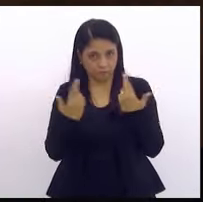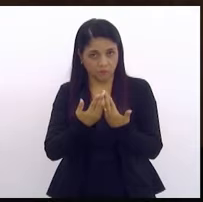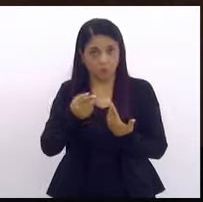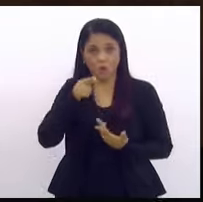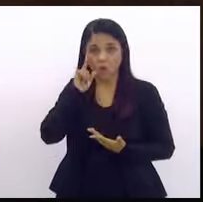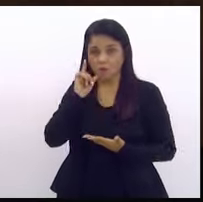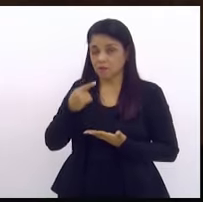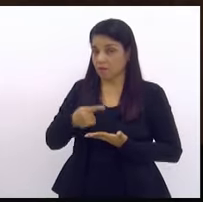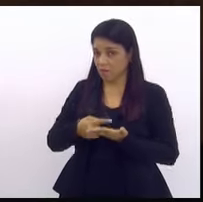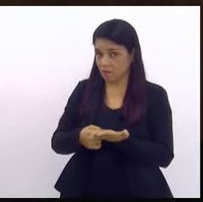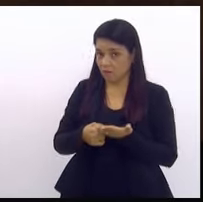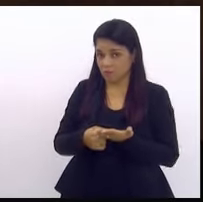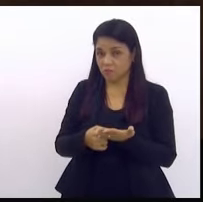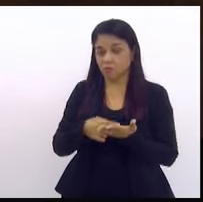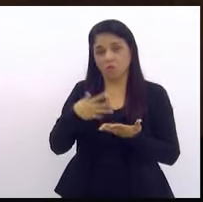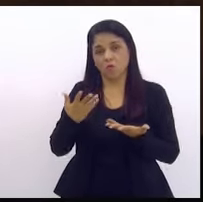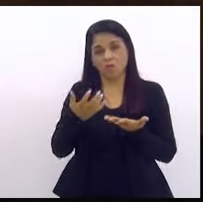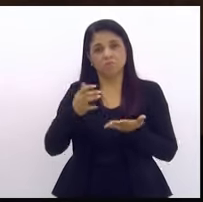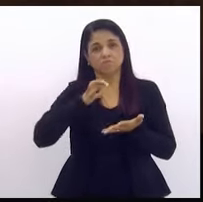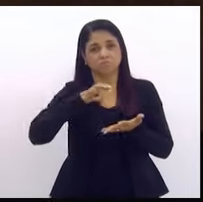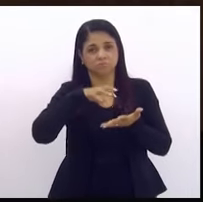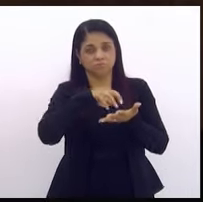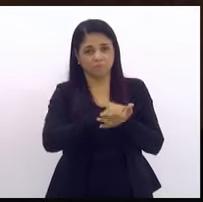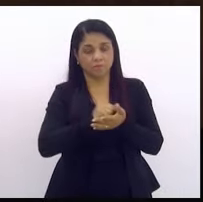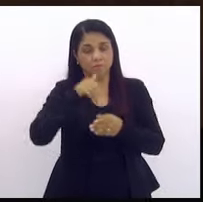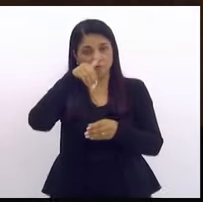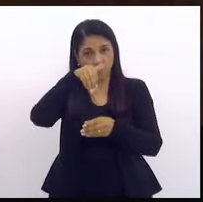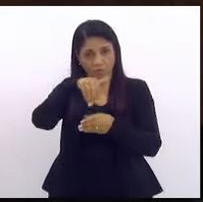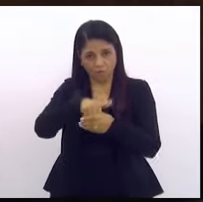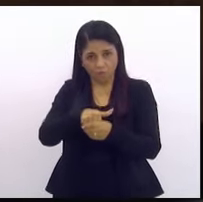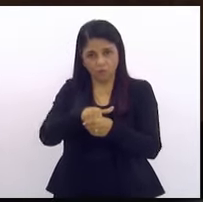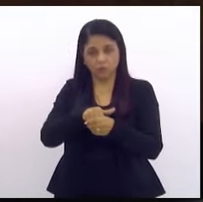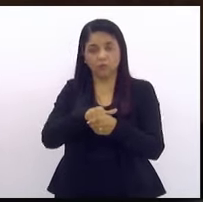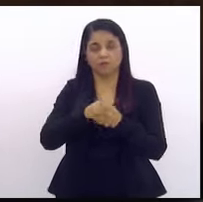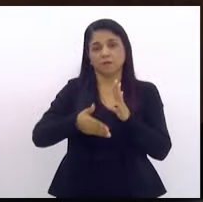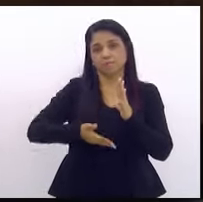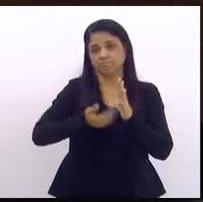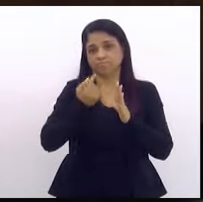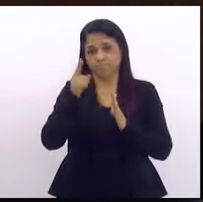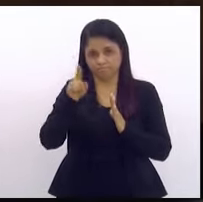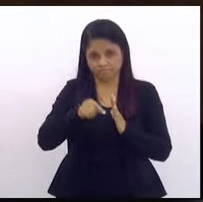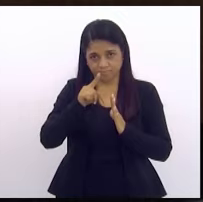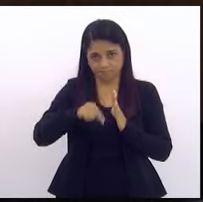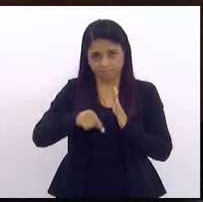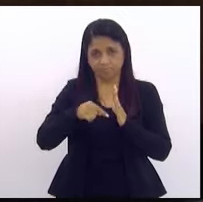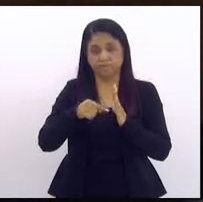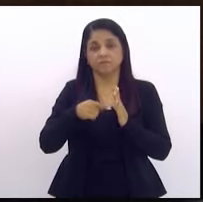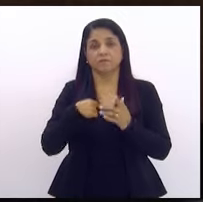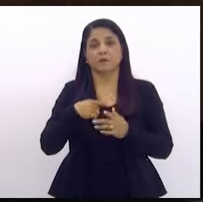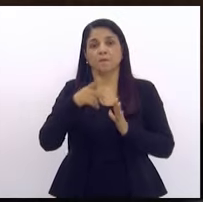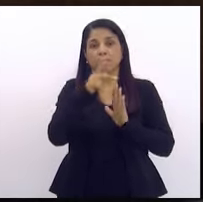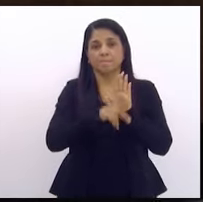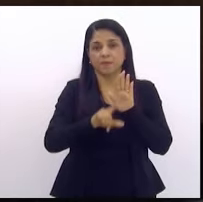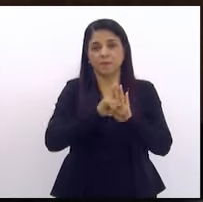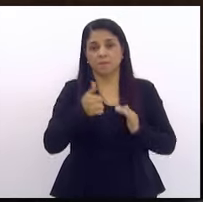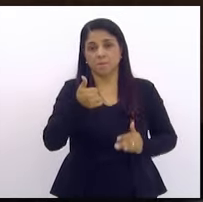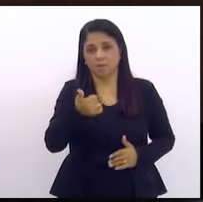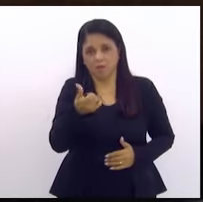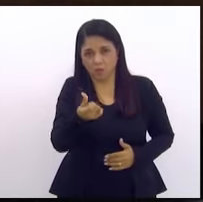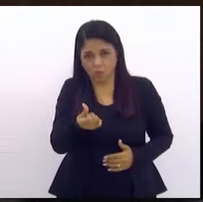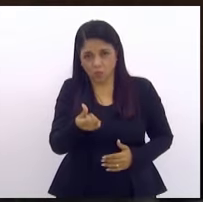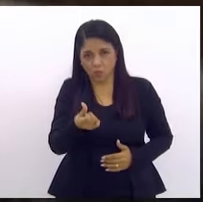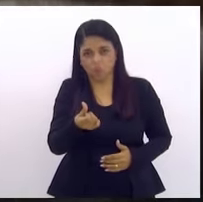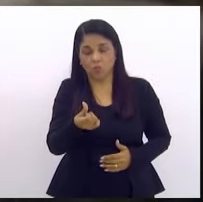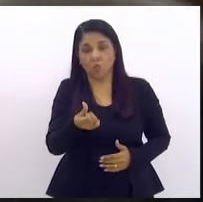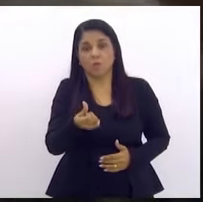acordo, mas eu queria registrar os meus votos pela derrubada do veto. PL 6114, que